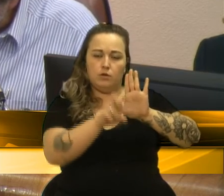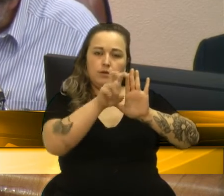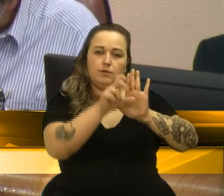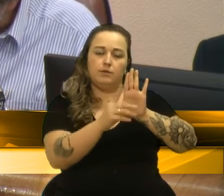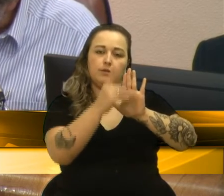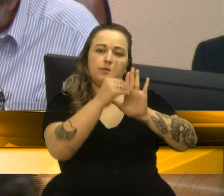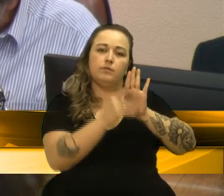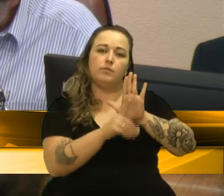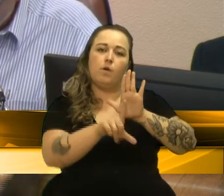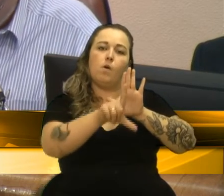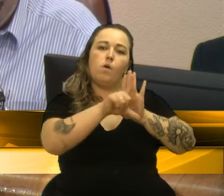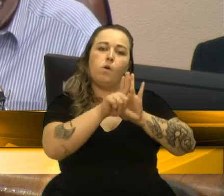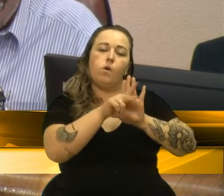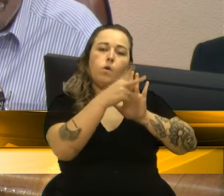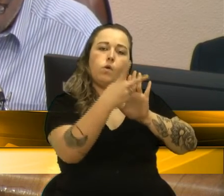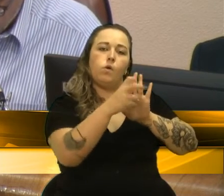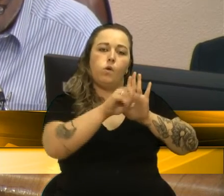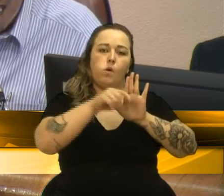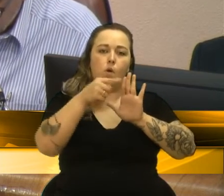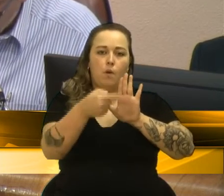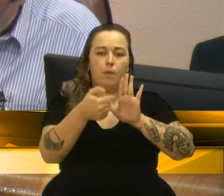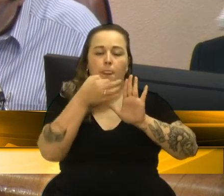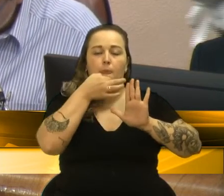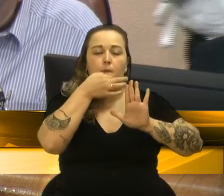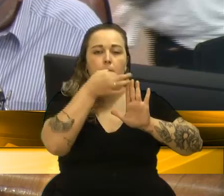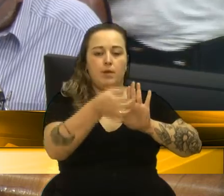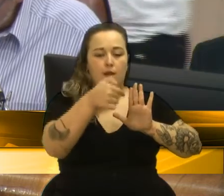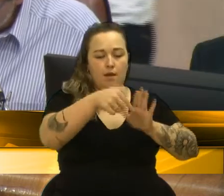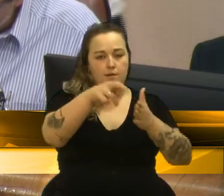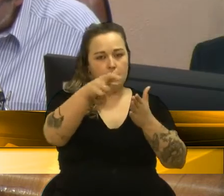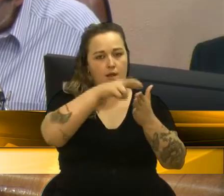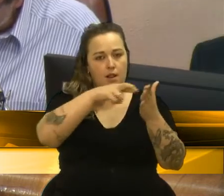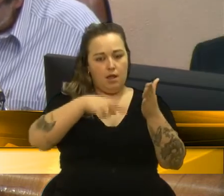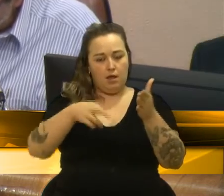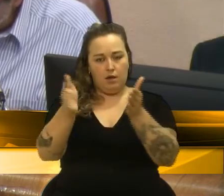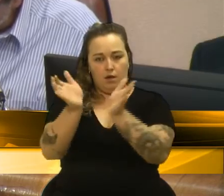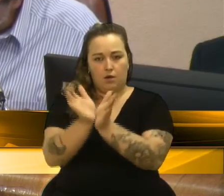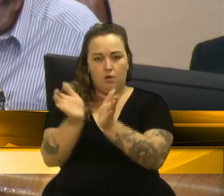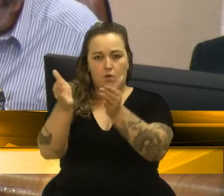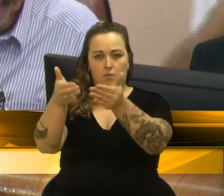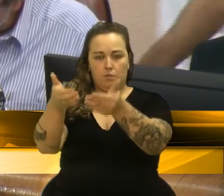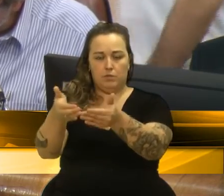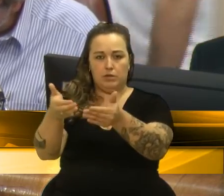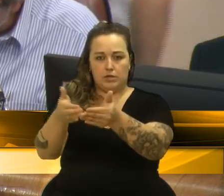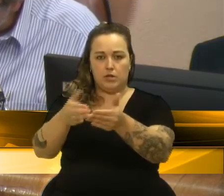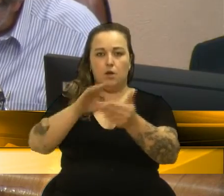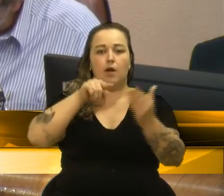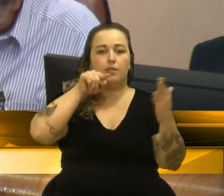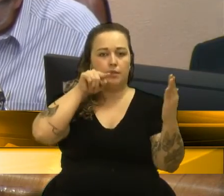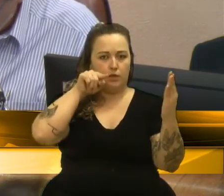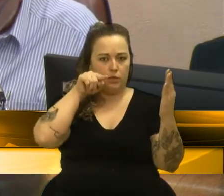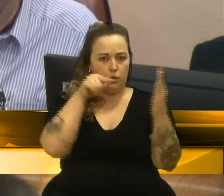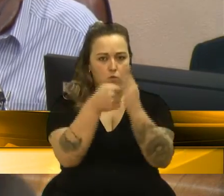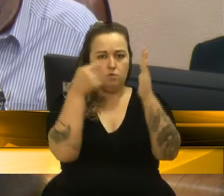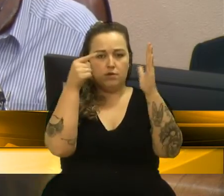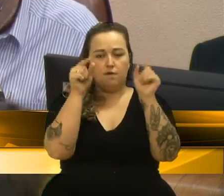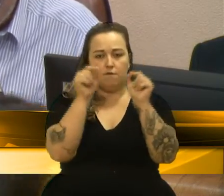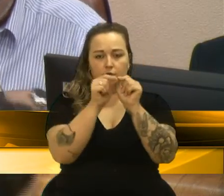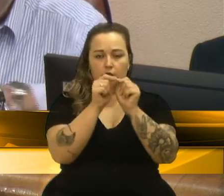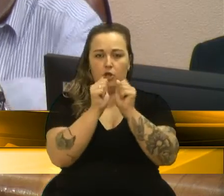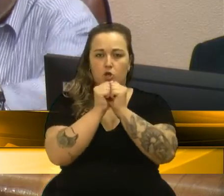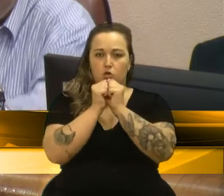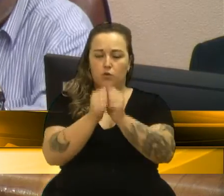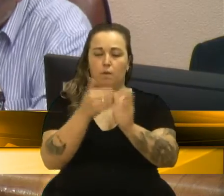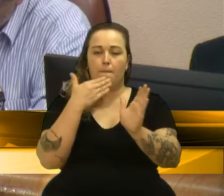de 67, opina esta relatora, a comissão processante, que a denúncia formulada juntamente com o pedido